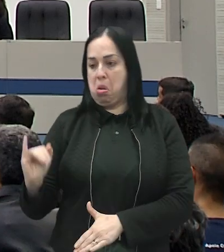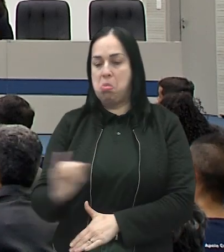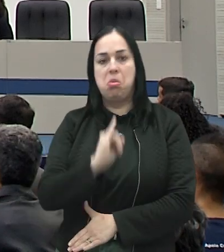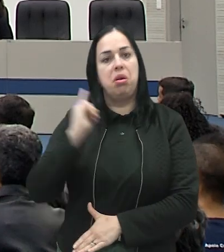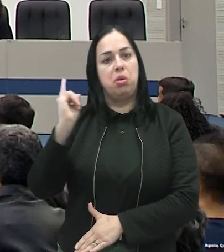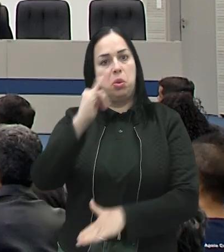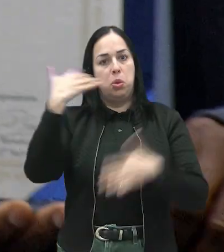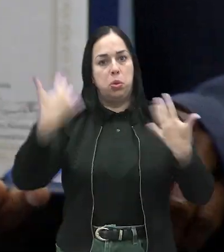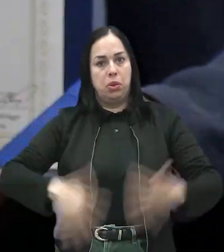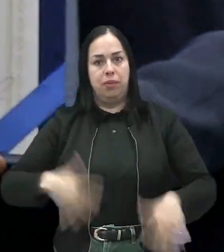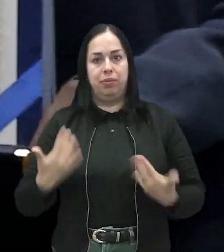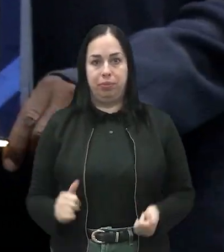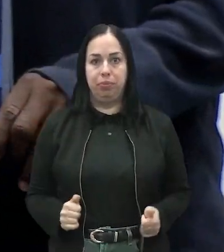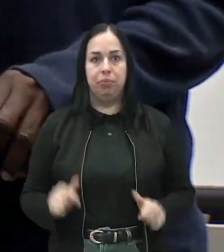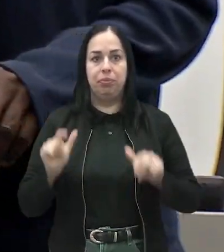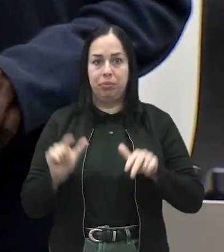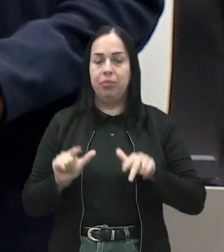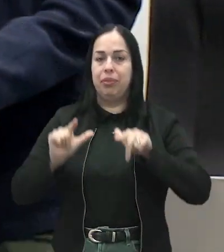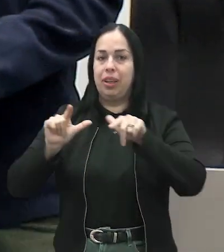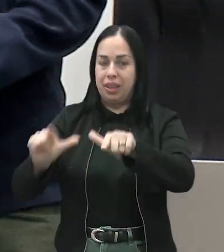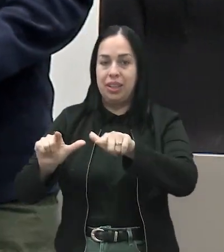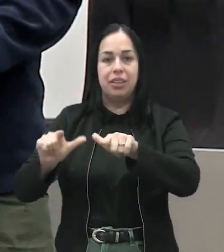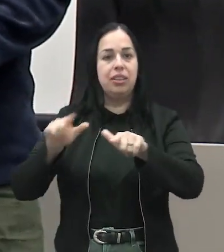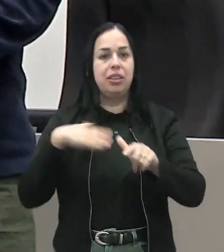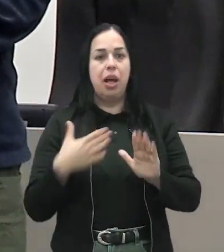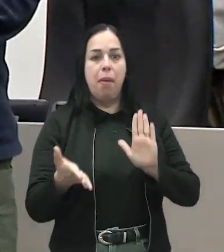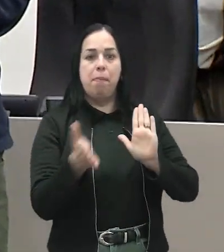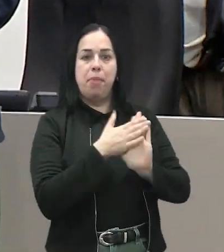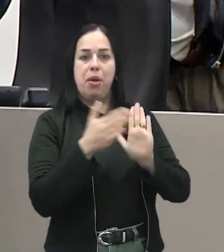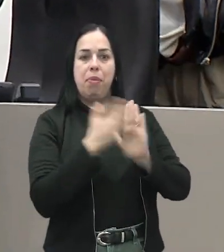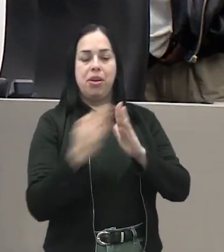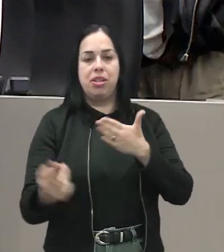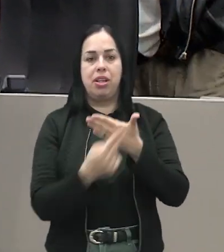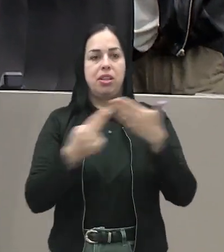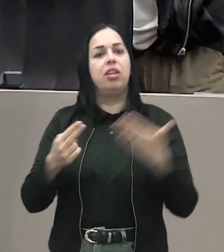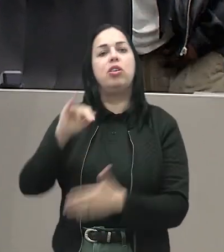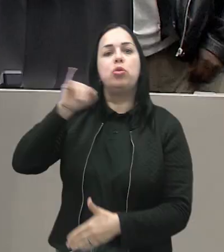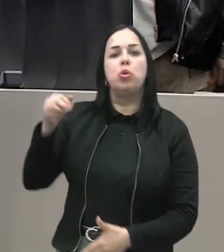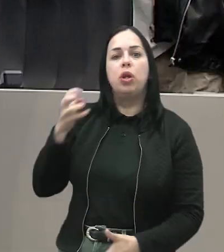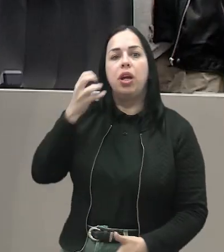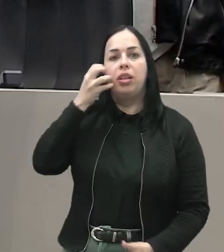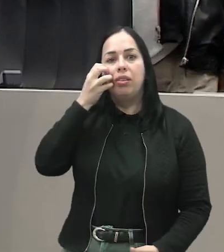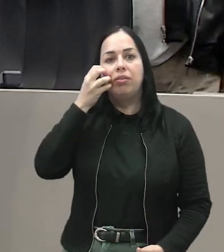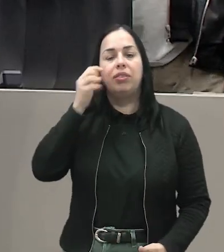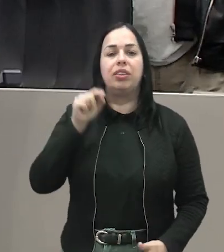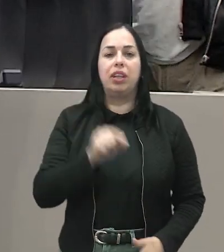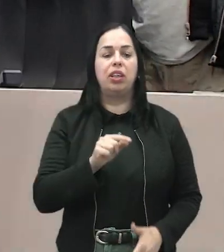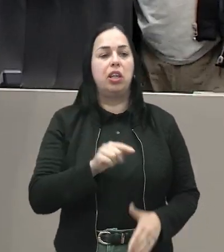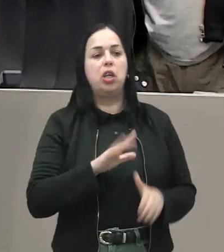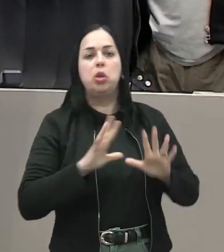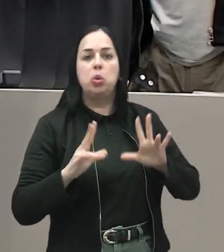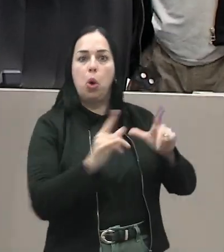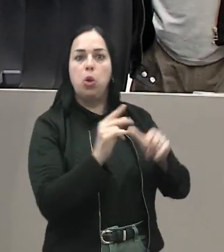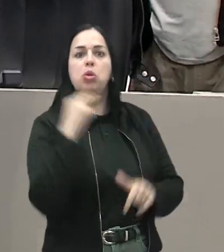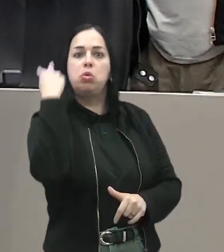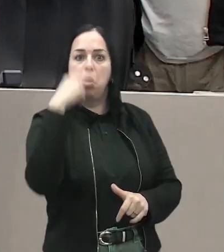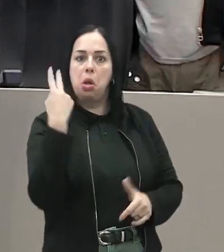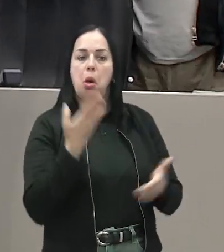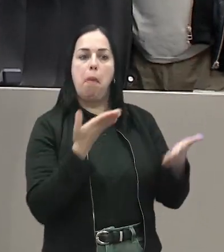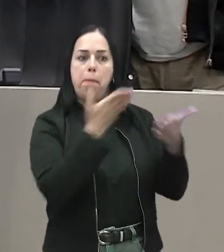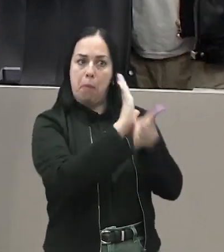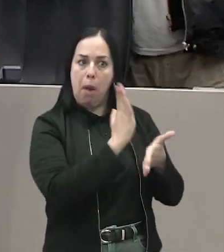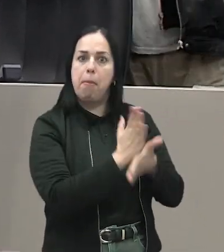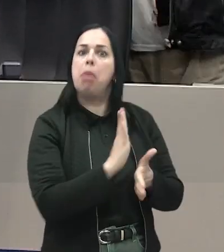à comunidade. A condecoração foi proposta pela vereadora Juliana Fraga e recebeu parecer favorável de todos